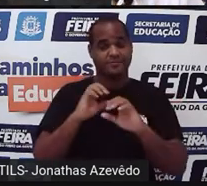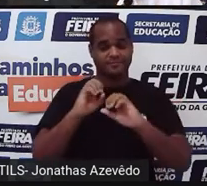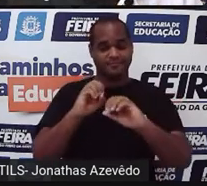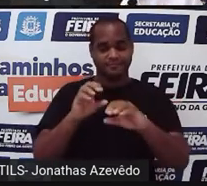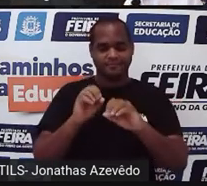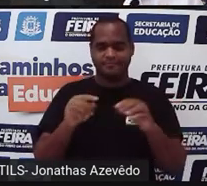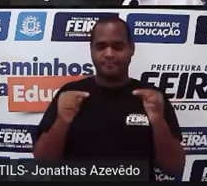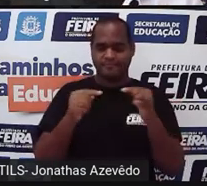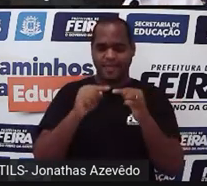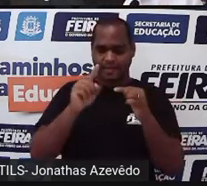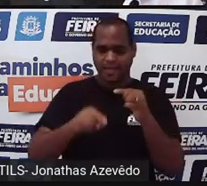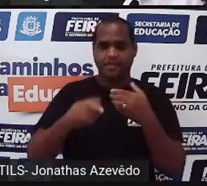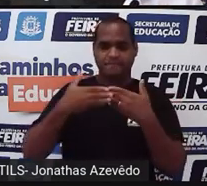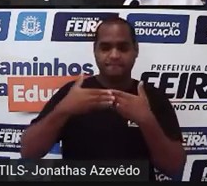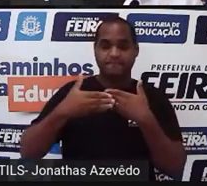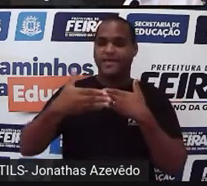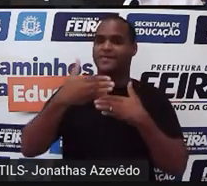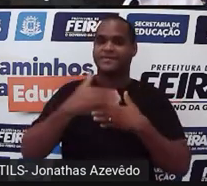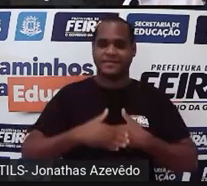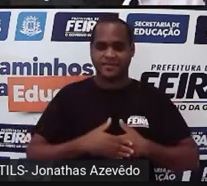fazendo sentido a partir de agora.